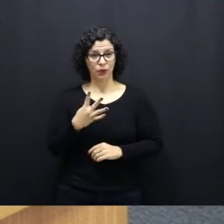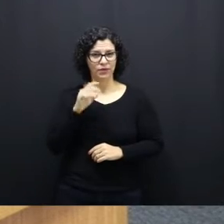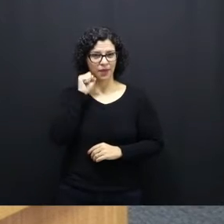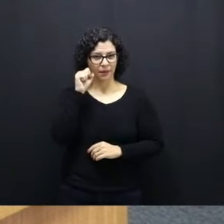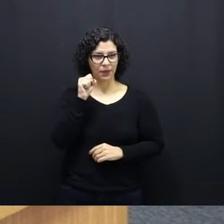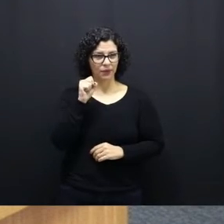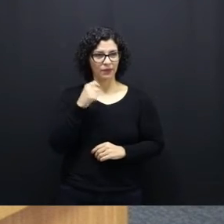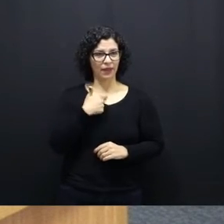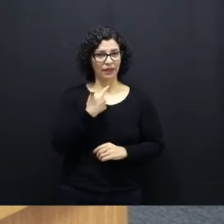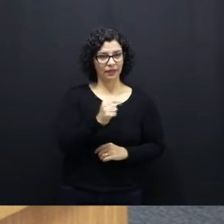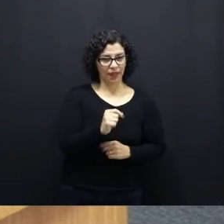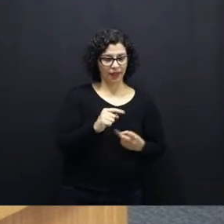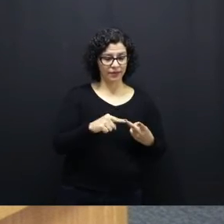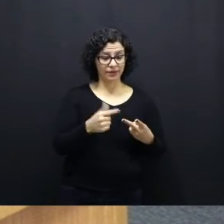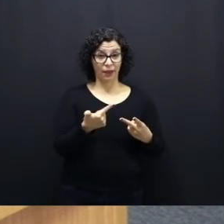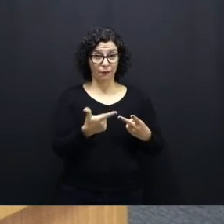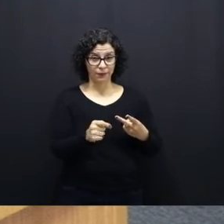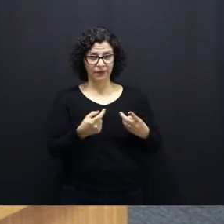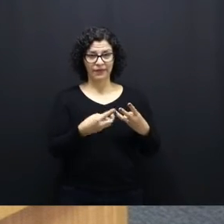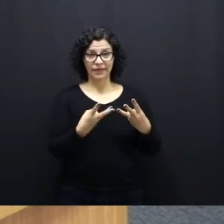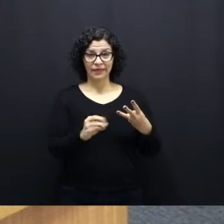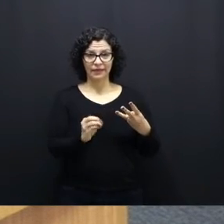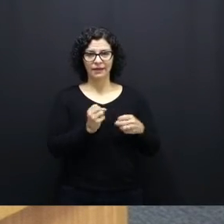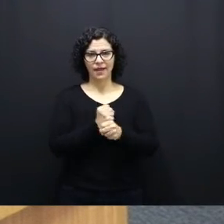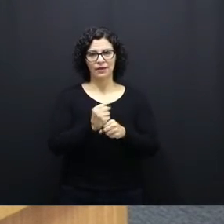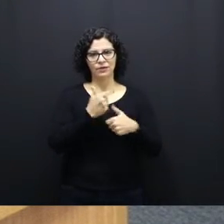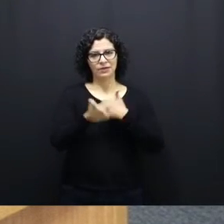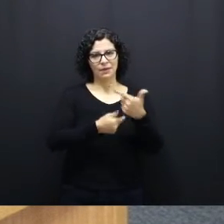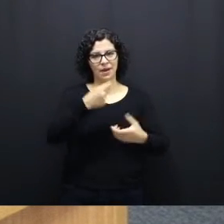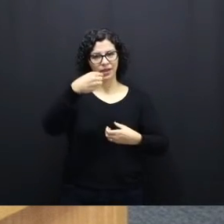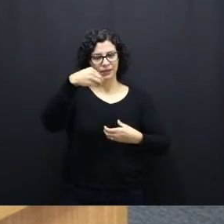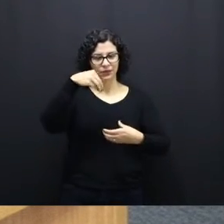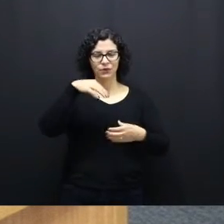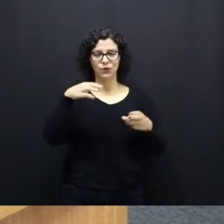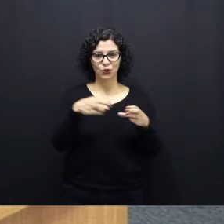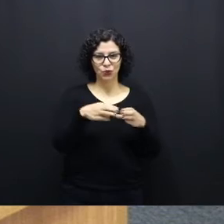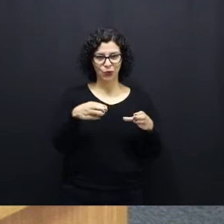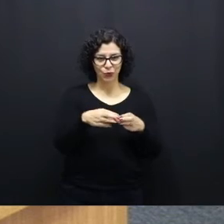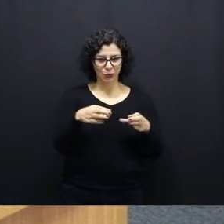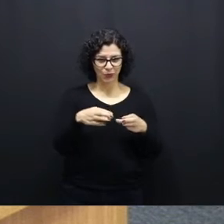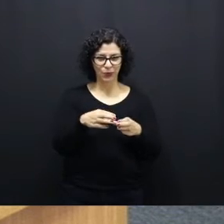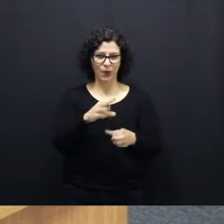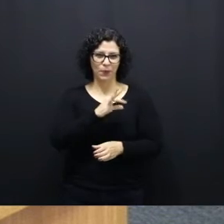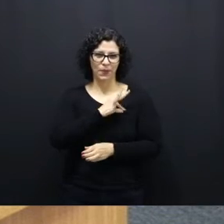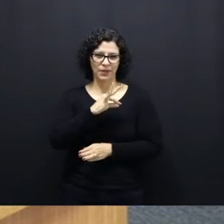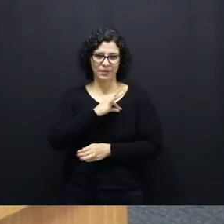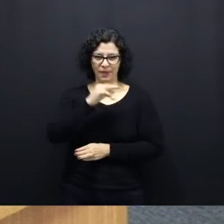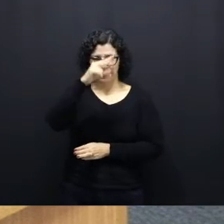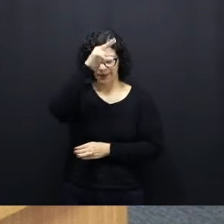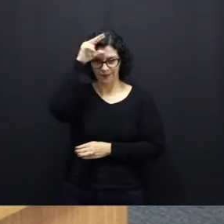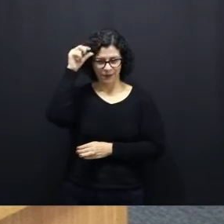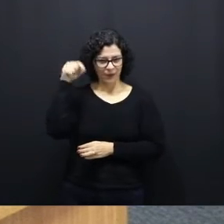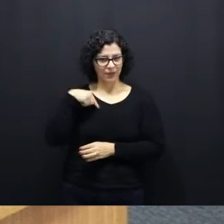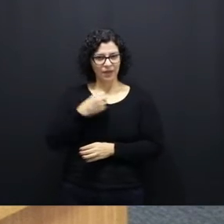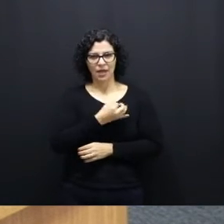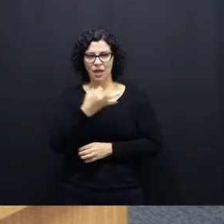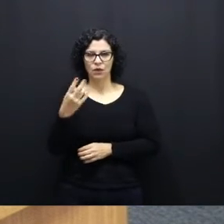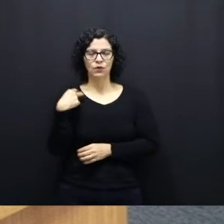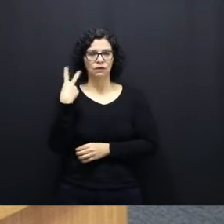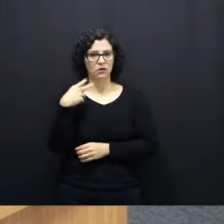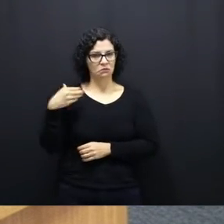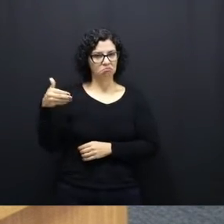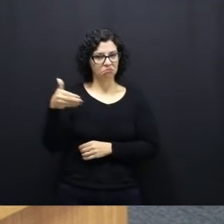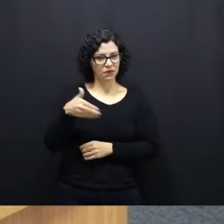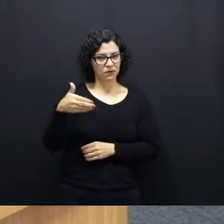20 anos e 30 anos vemos aqui 19 guardas municipais tivemos a presença de alguns dos